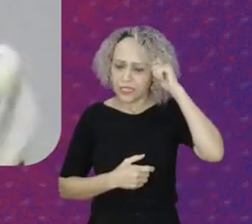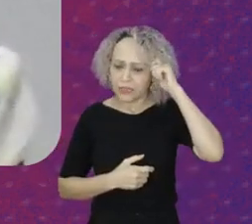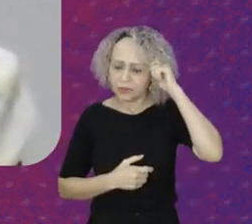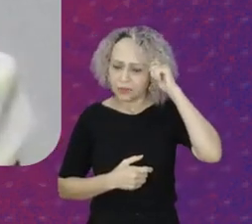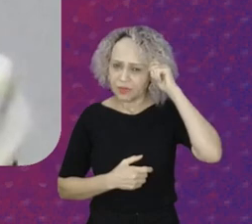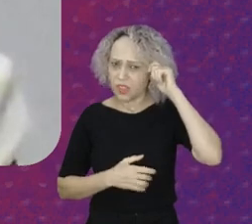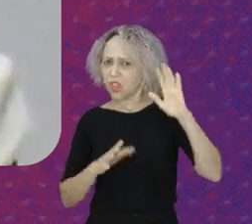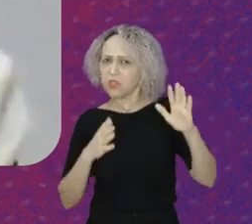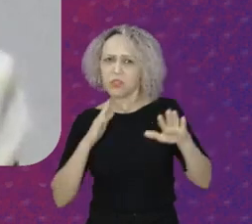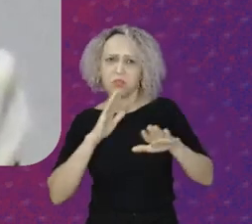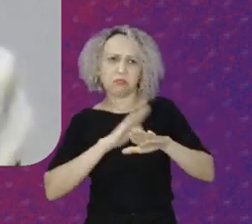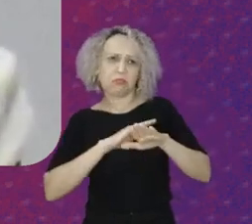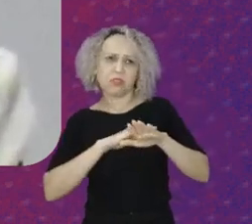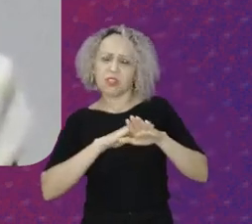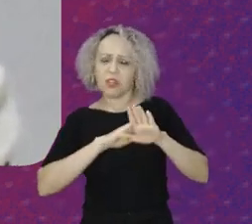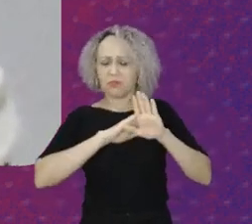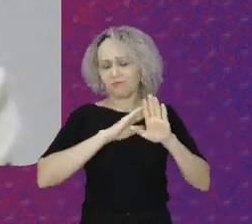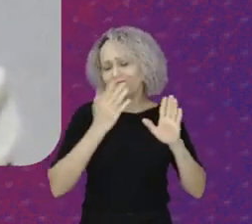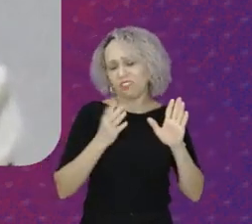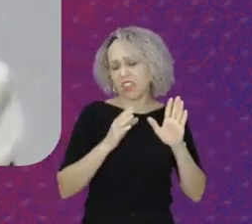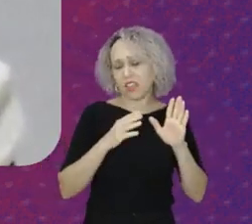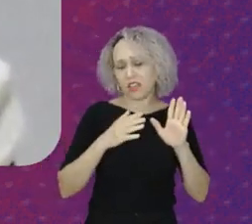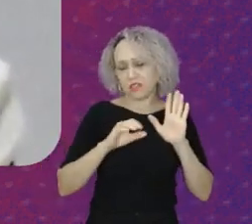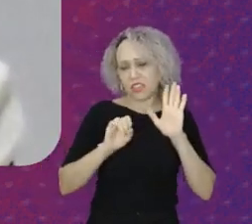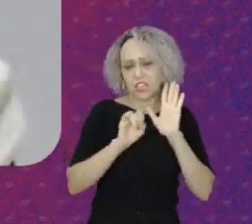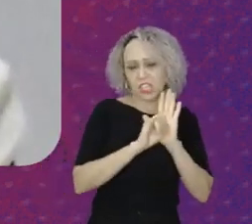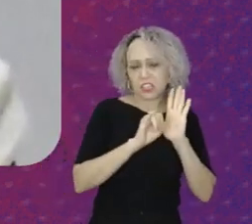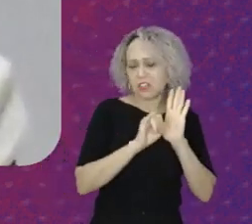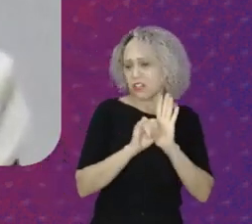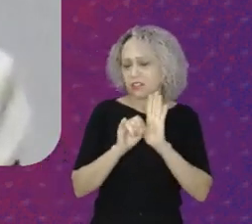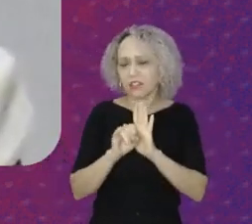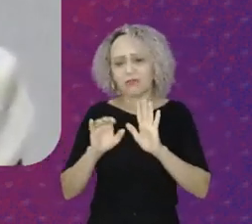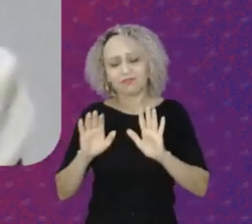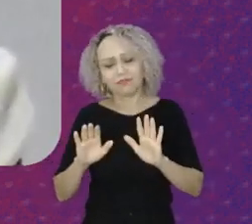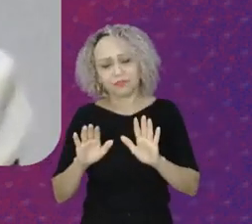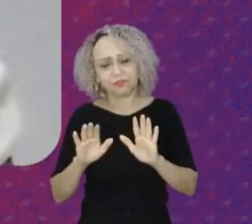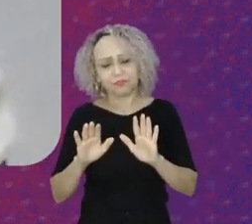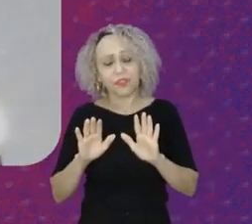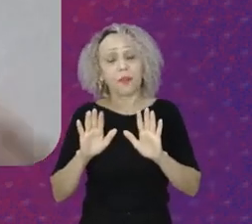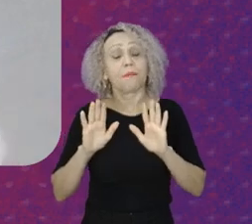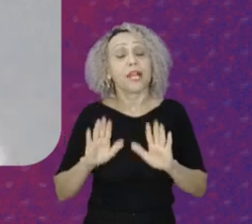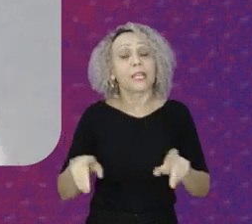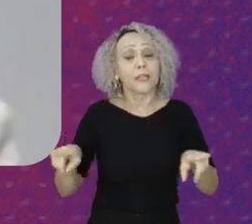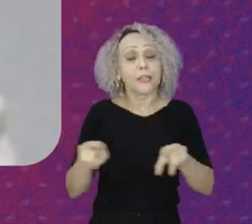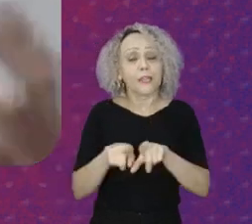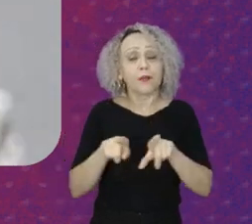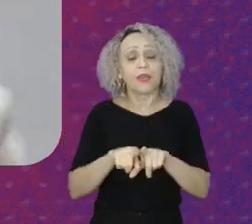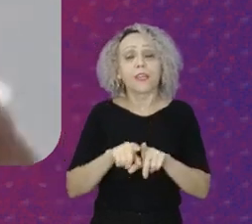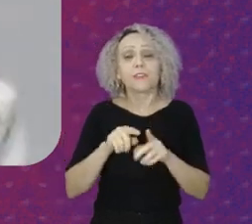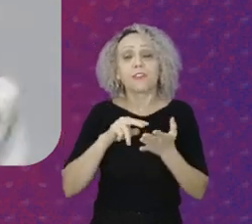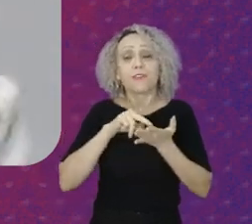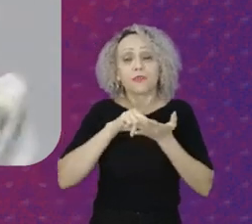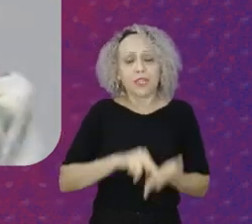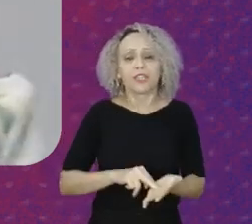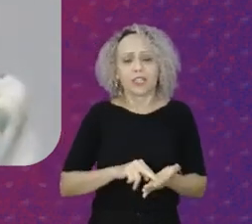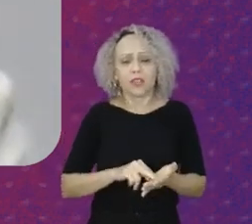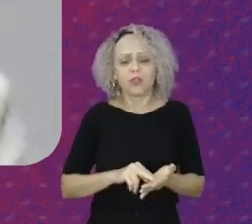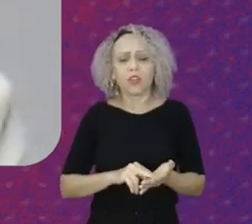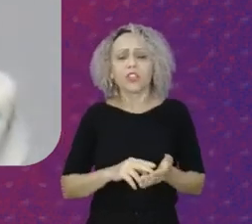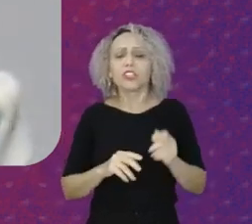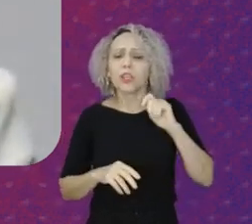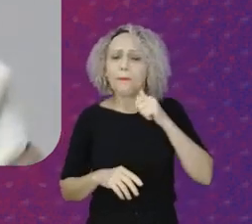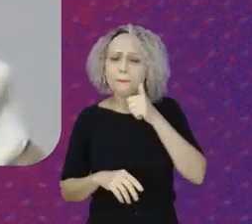pela identidade. Se fosse só isso, já teria valido a pena, já teria sido fundamental. Mas a afirmação desse lugar de mulher